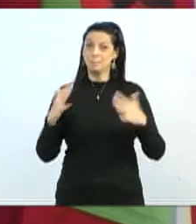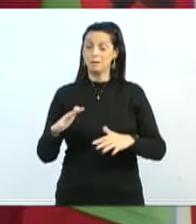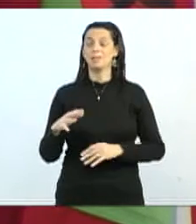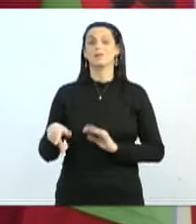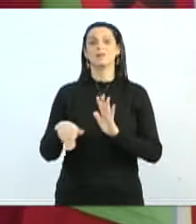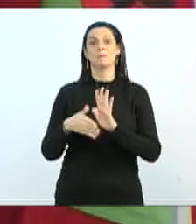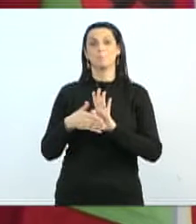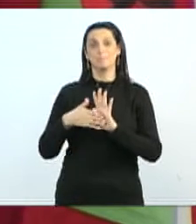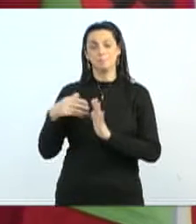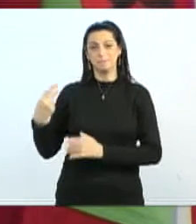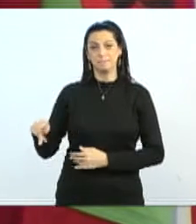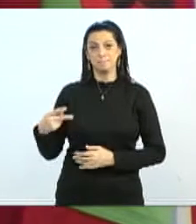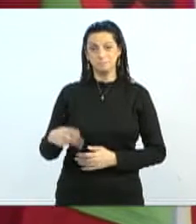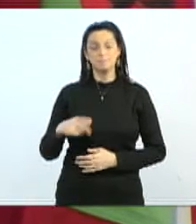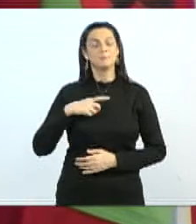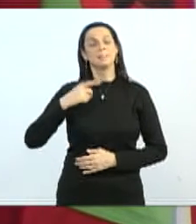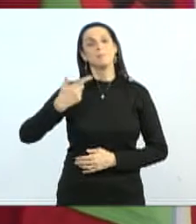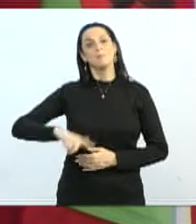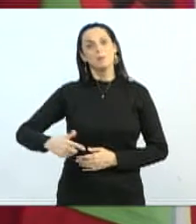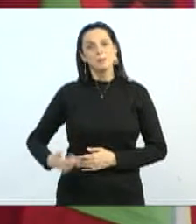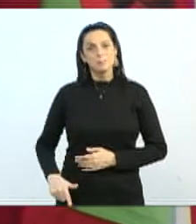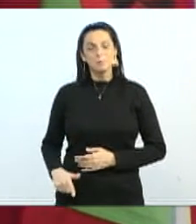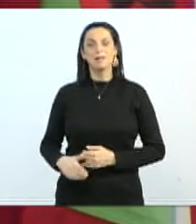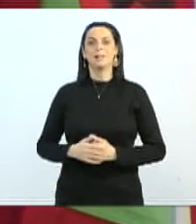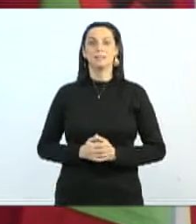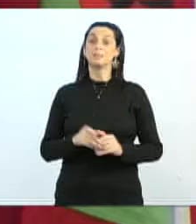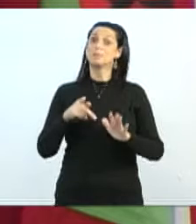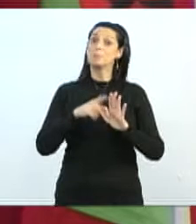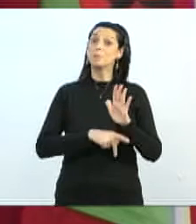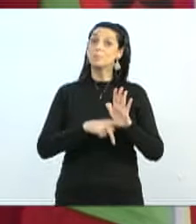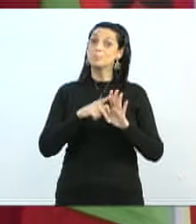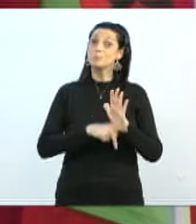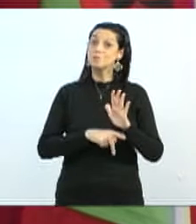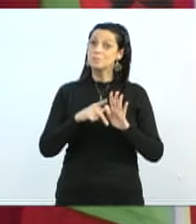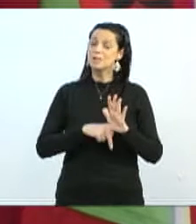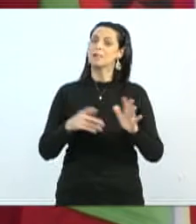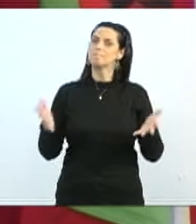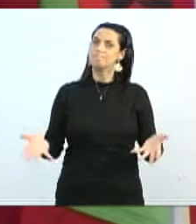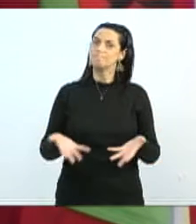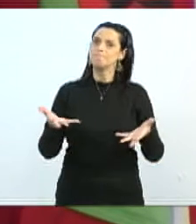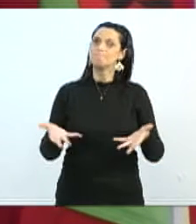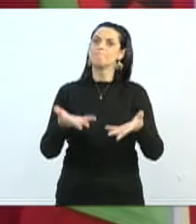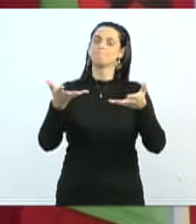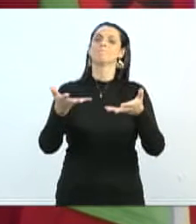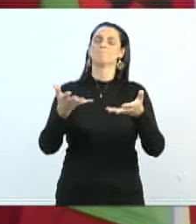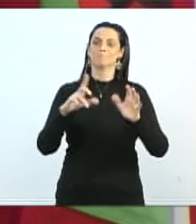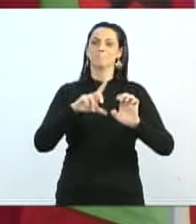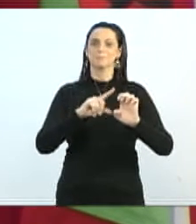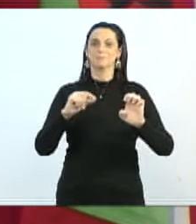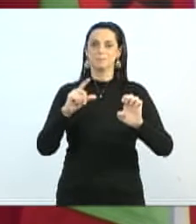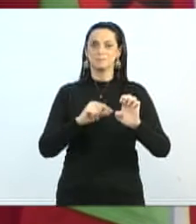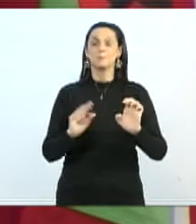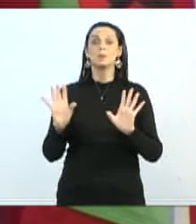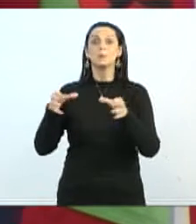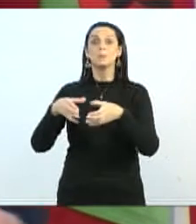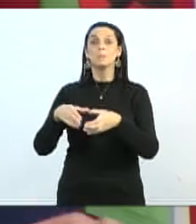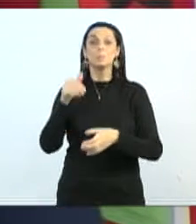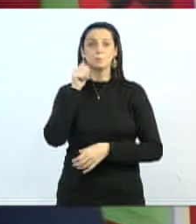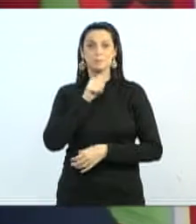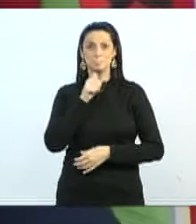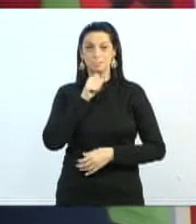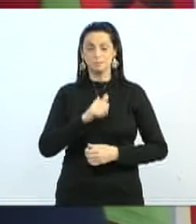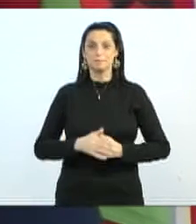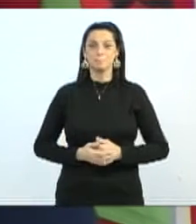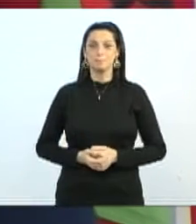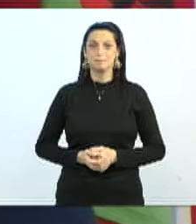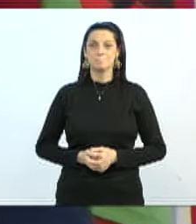que tenhamos mais e mais projetos como esse, incentivando o empreendedorismo feminino. Eu aproveito